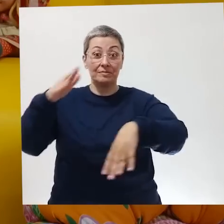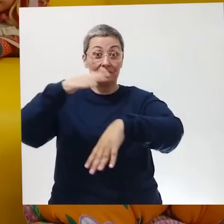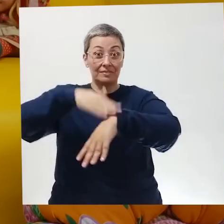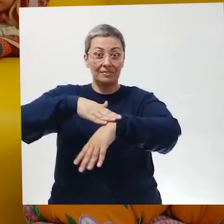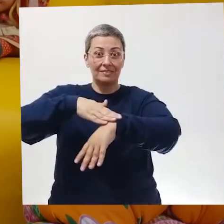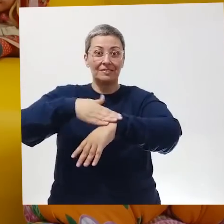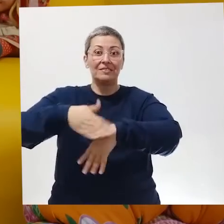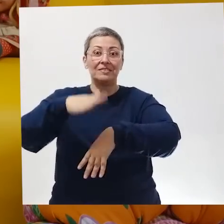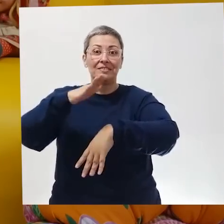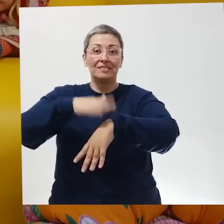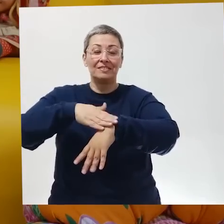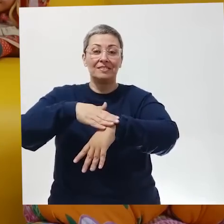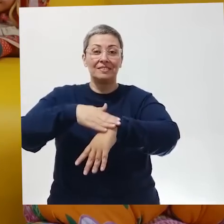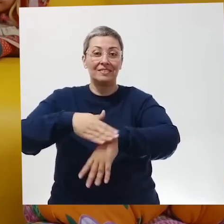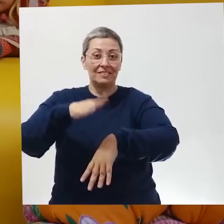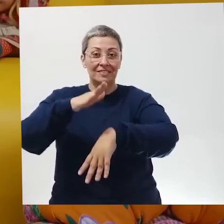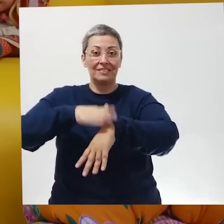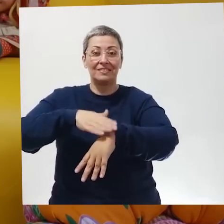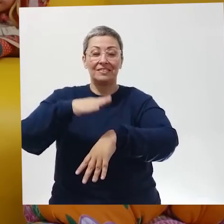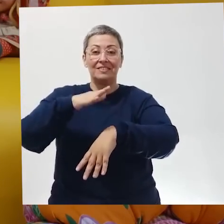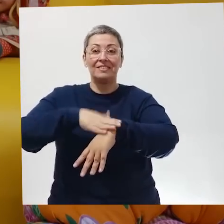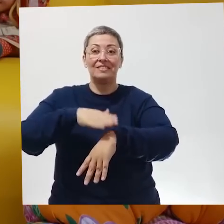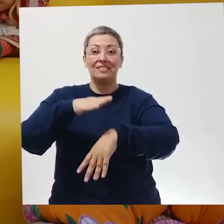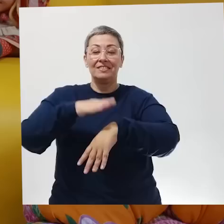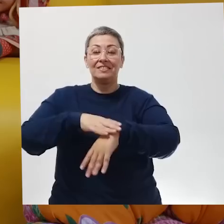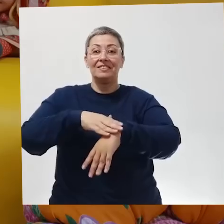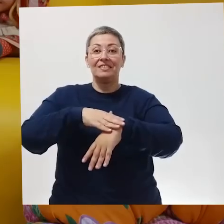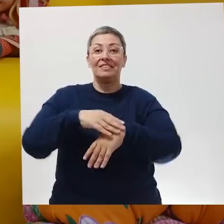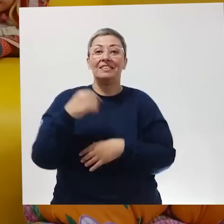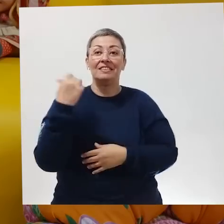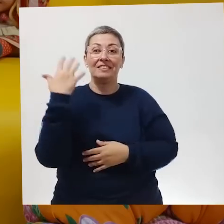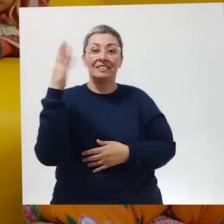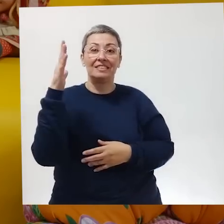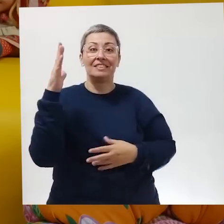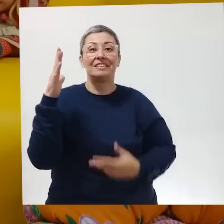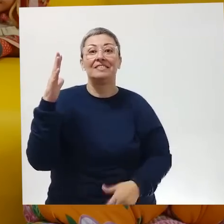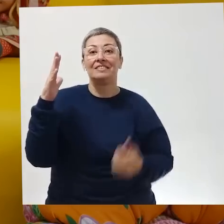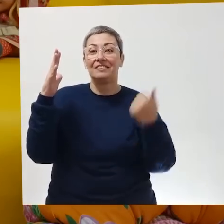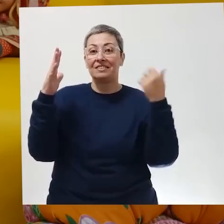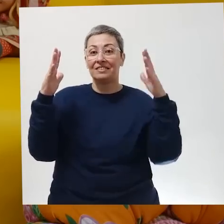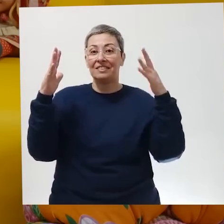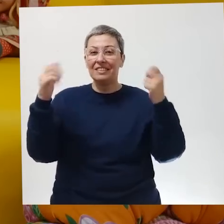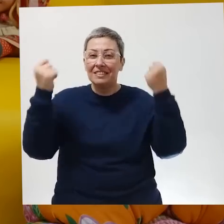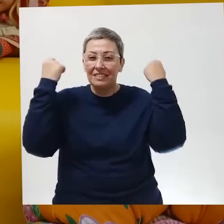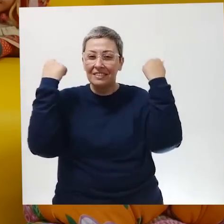pique. É hora, é hora, é hora, é hora, é hora.